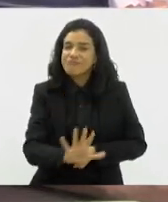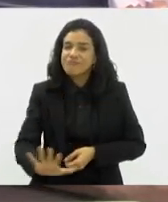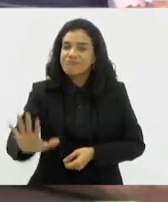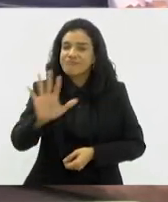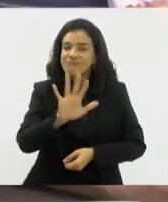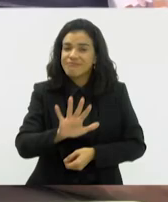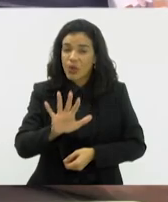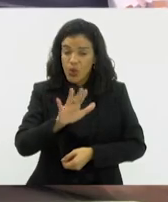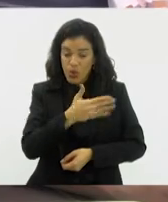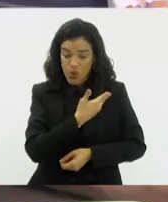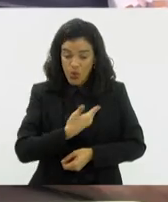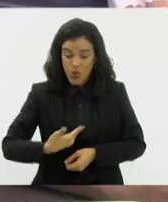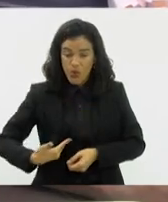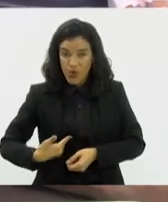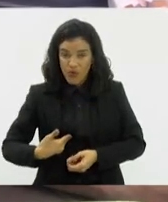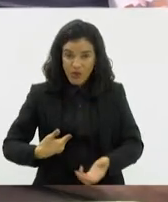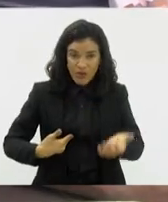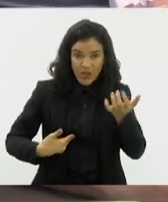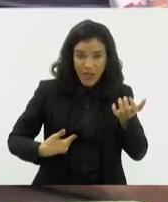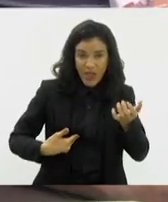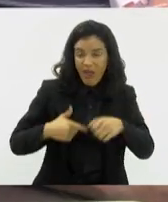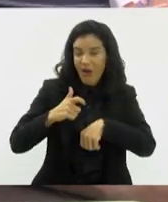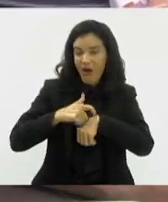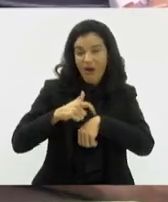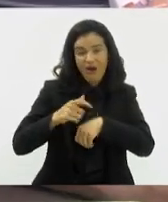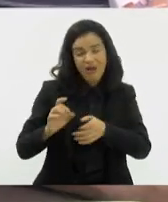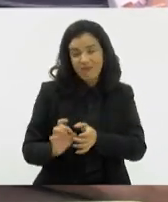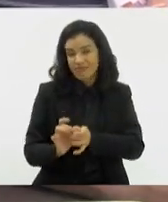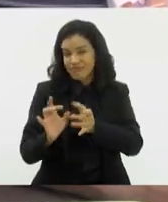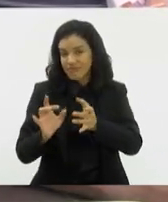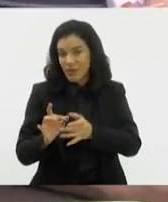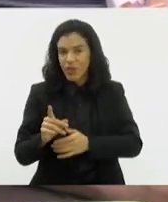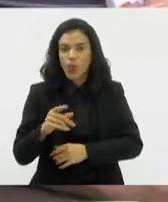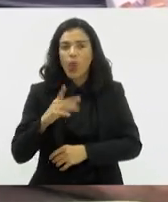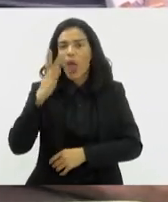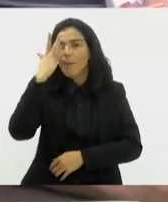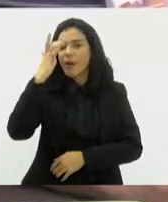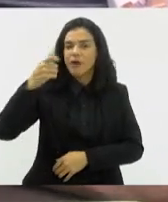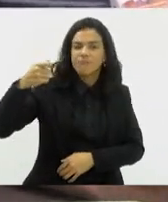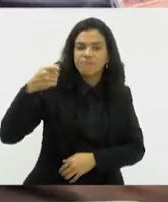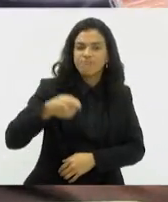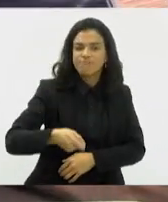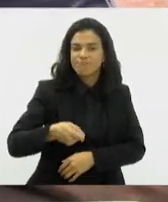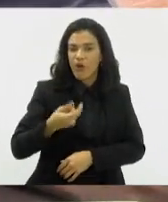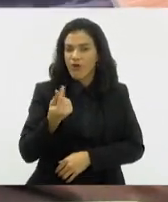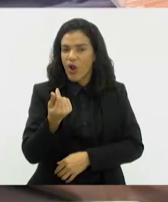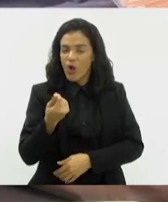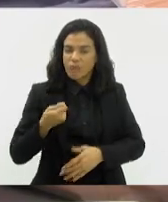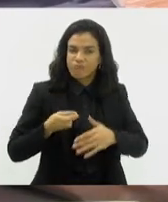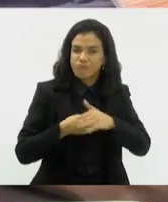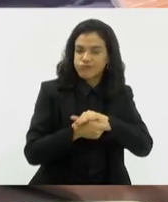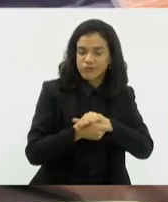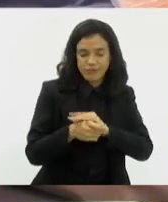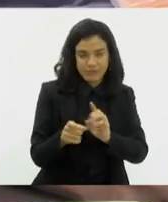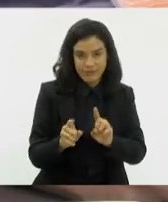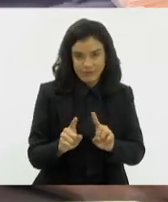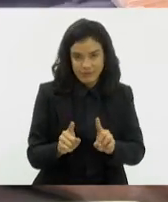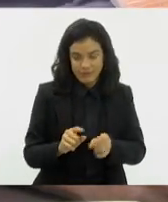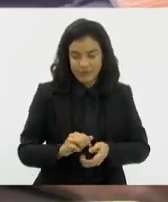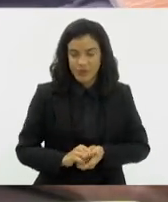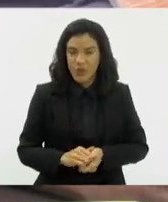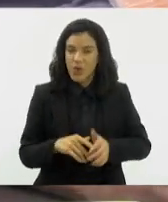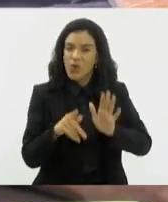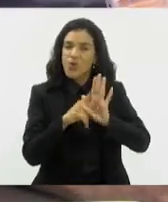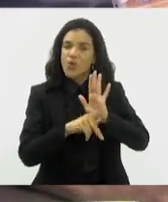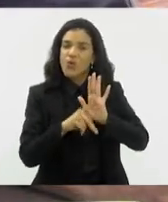O governo faz se quiser, quando quiser. Eu não estou dizendo faça amanhã com tal custo, com tal coisa. Então, um